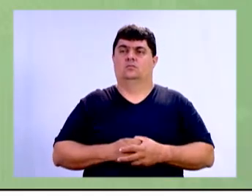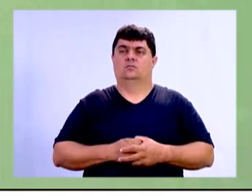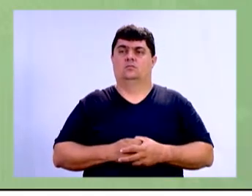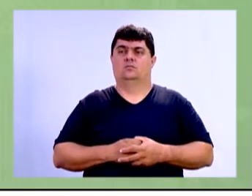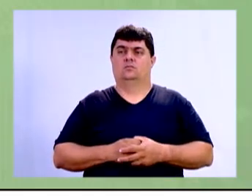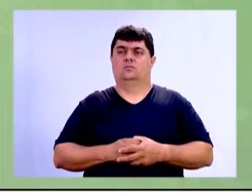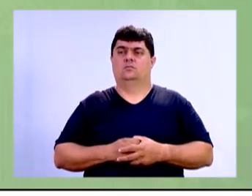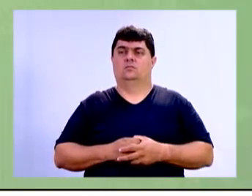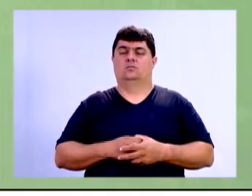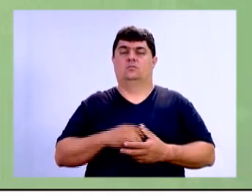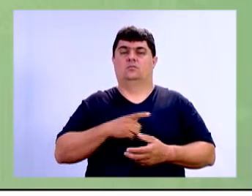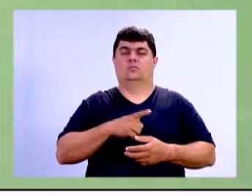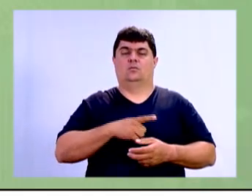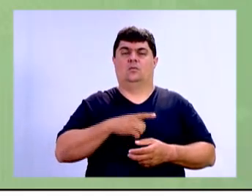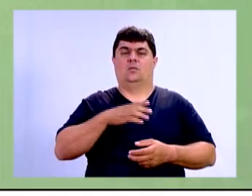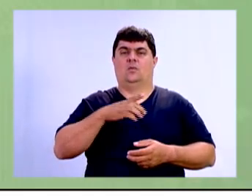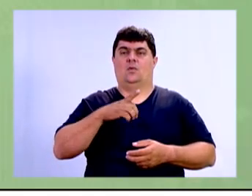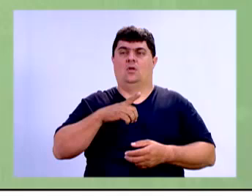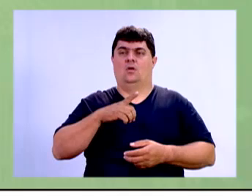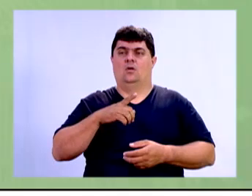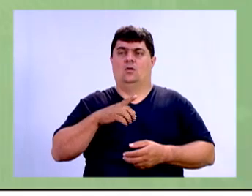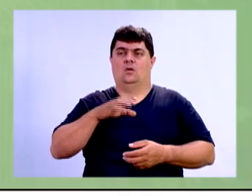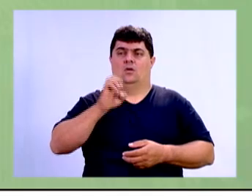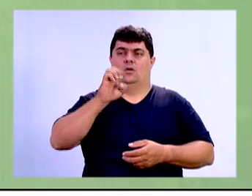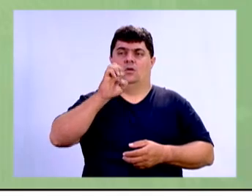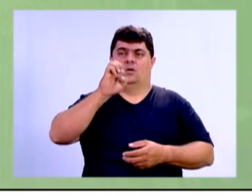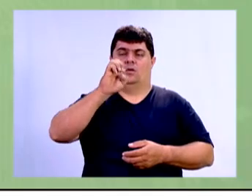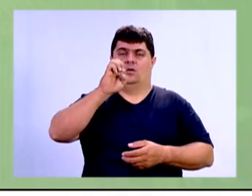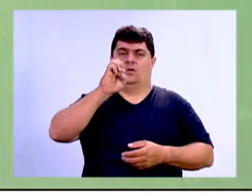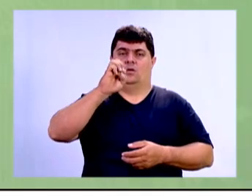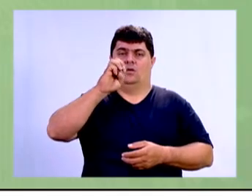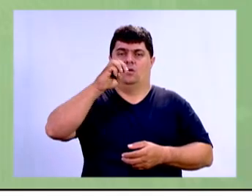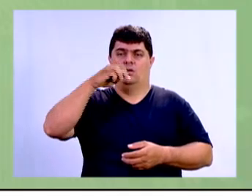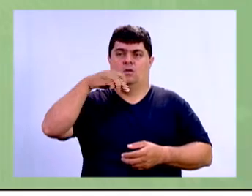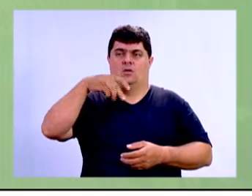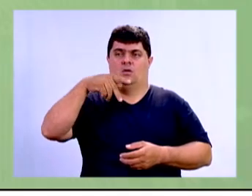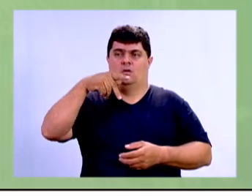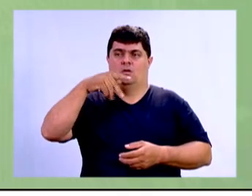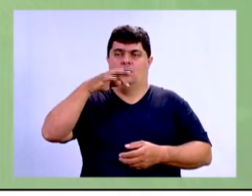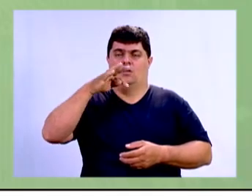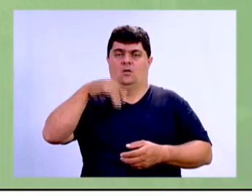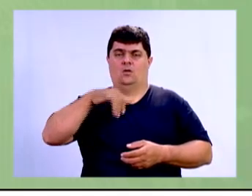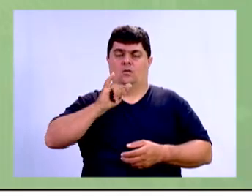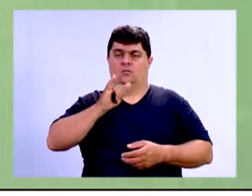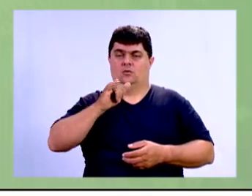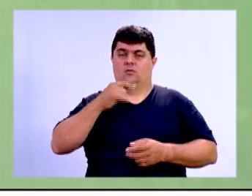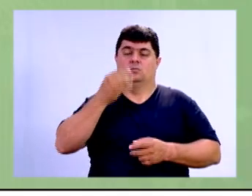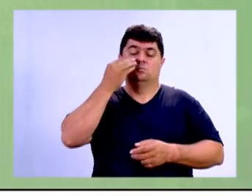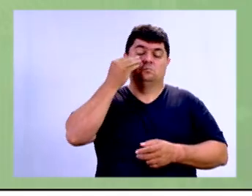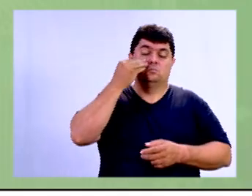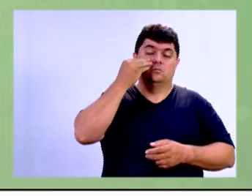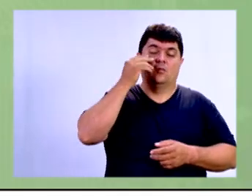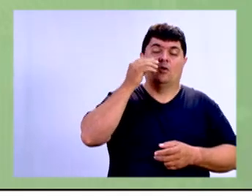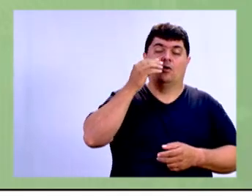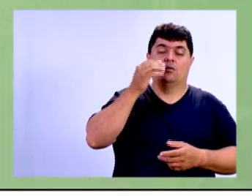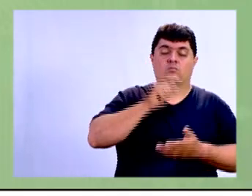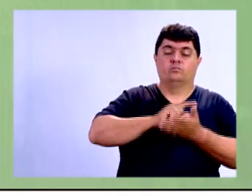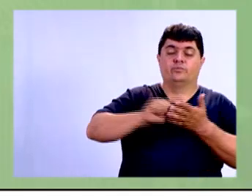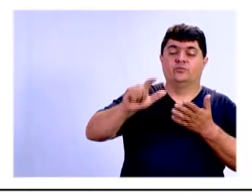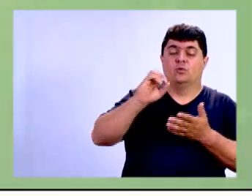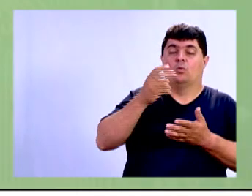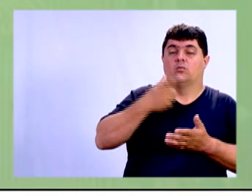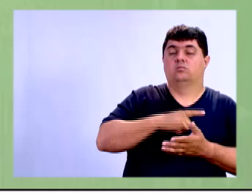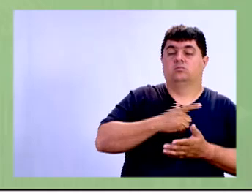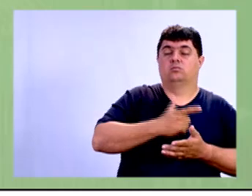lista. E o método isEmpty, verifica se a minha lista é vazia ou não. São os métodos que a gente utiliza no ArrayList,